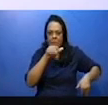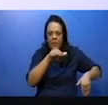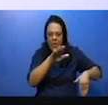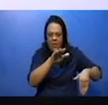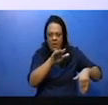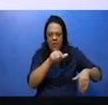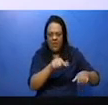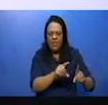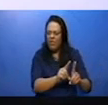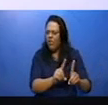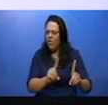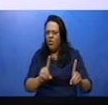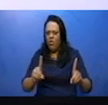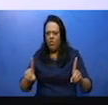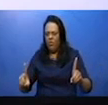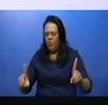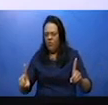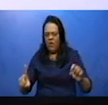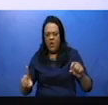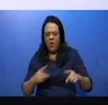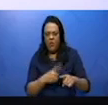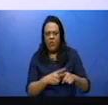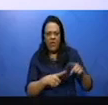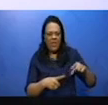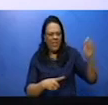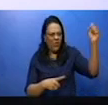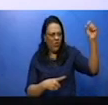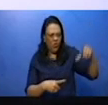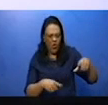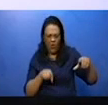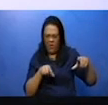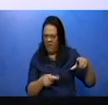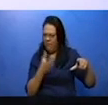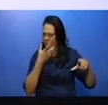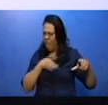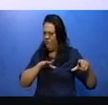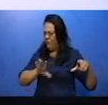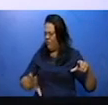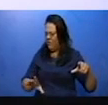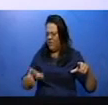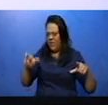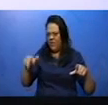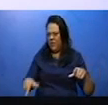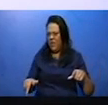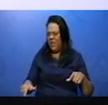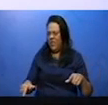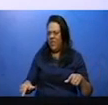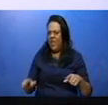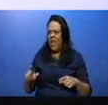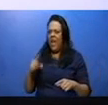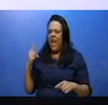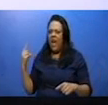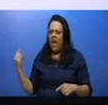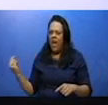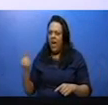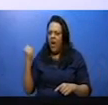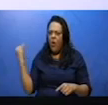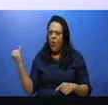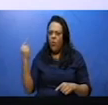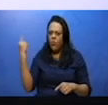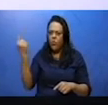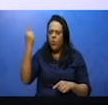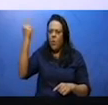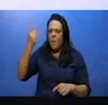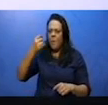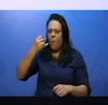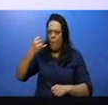mar. Ninguém sabia sua origem, nem sequer o idioma que falava. Era alto, magro e vestia-se com